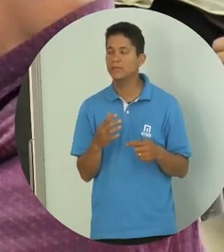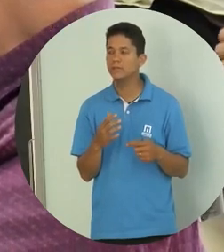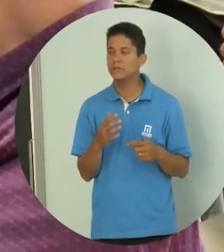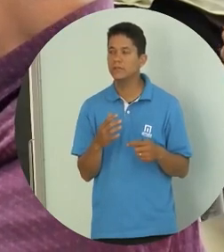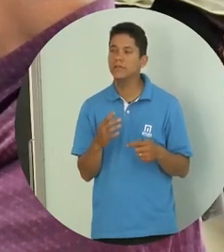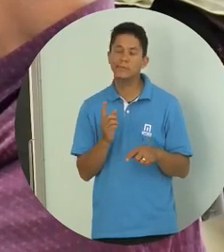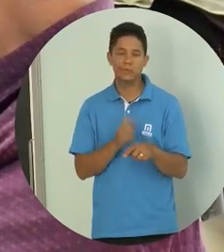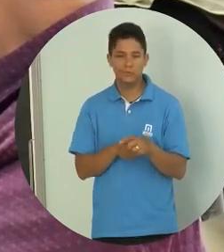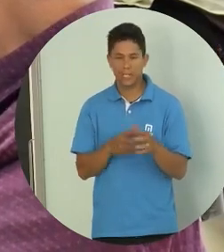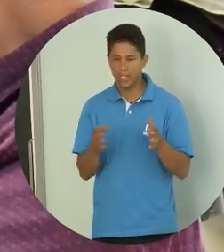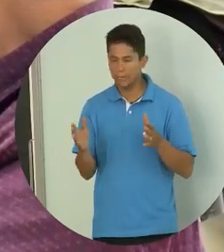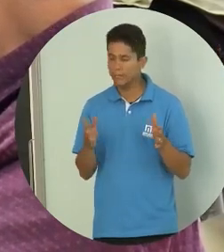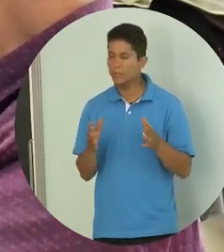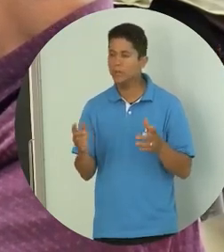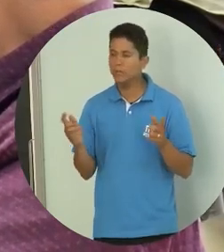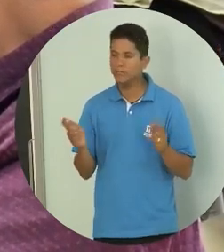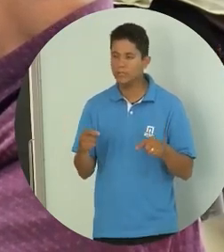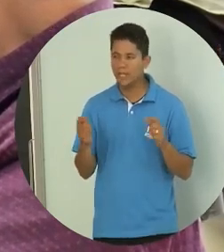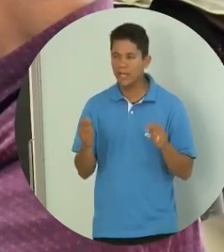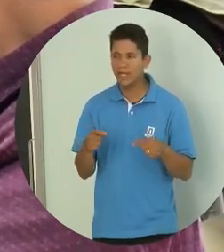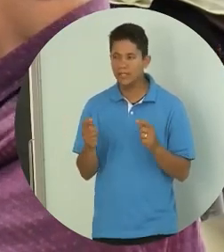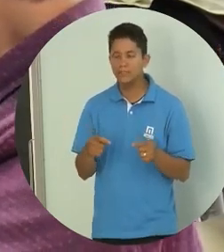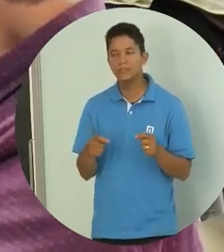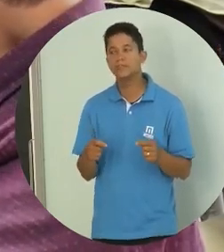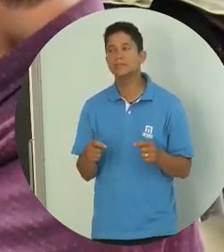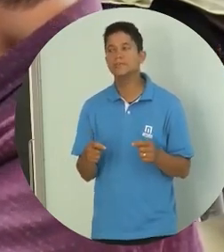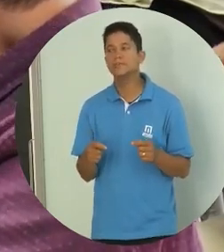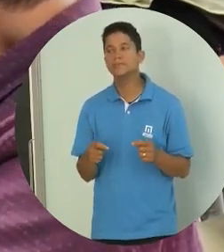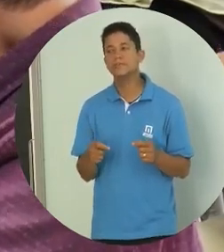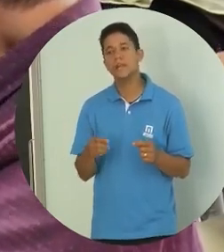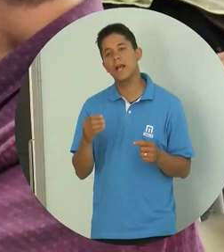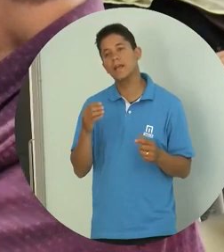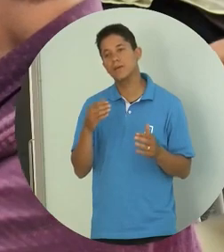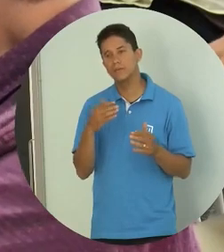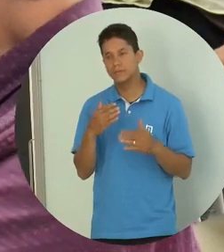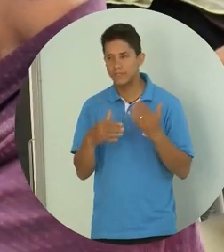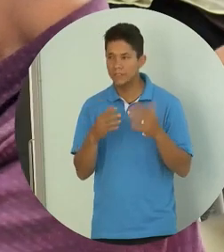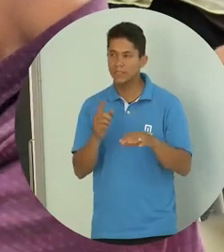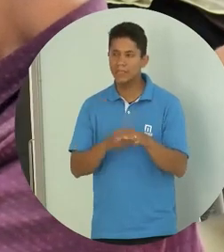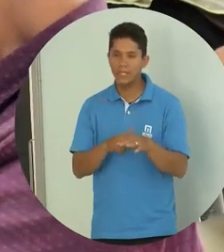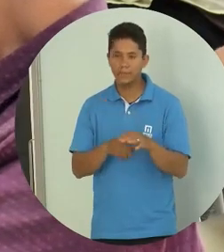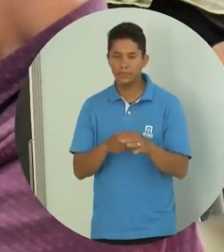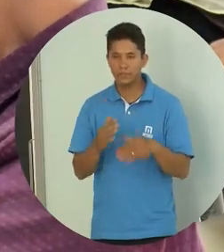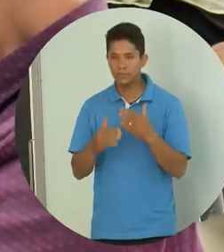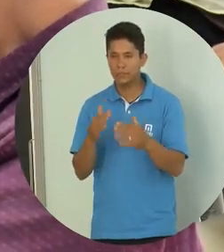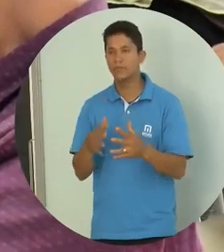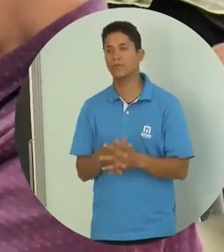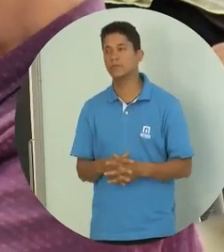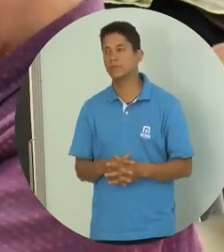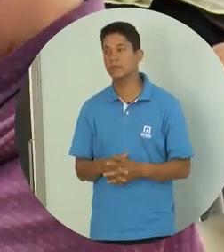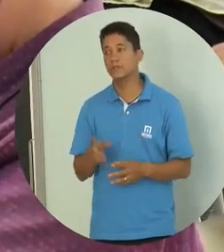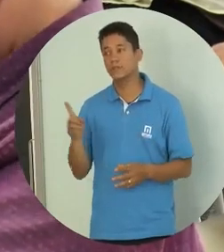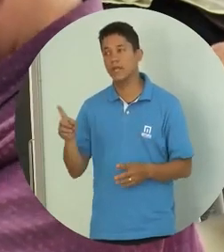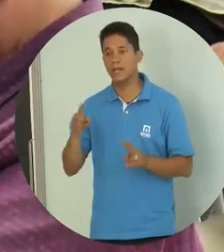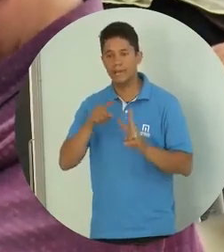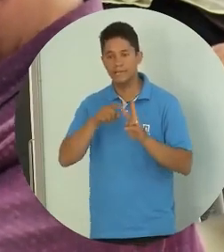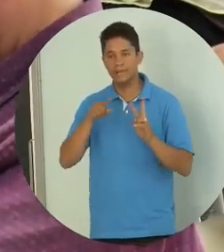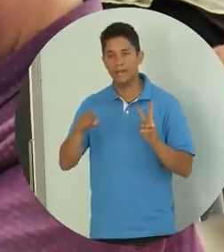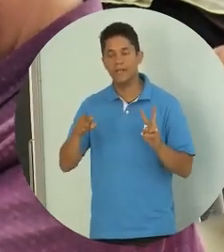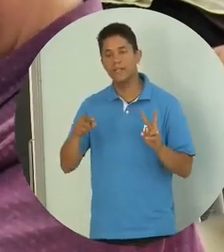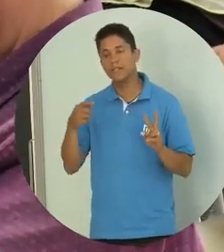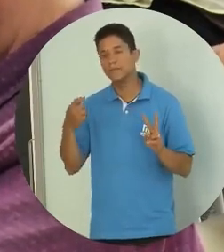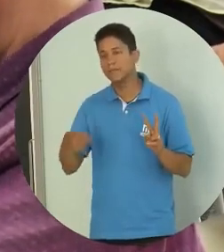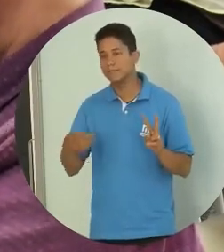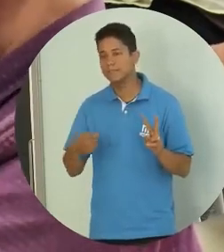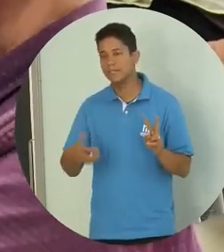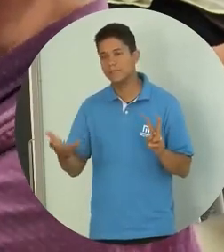é possível também, mas aí demanda mais tempo de desenvolvimento. Como eles tinham pressa para poder fazer os ensaios, fazer